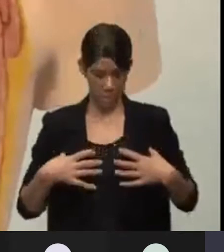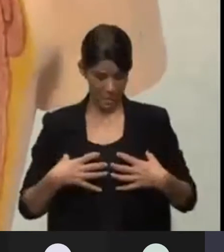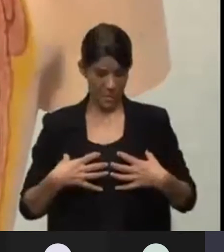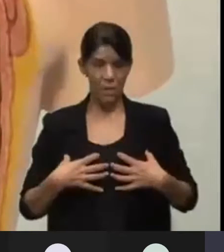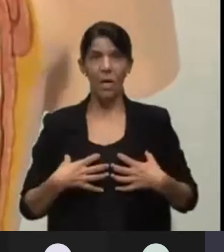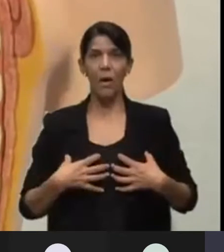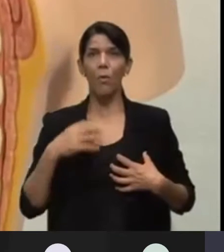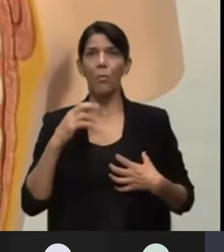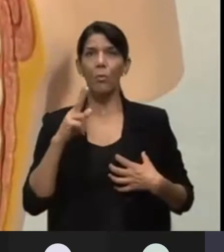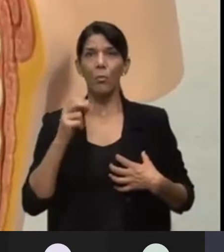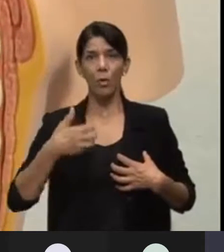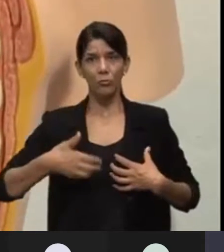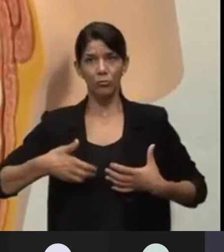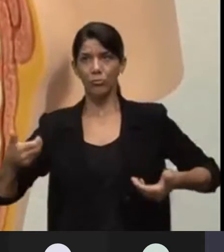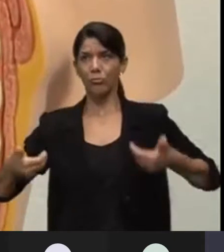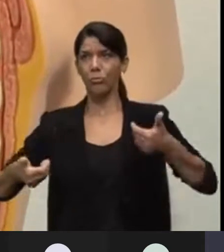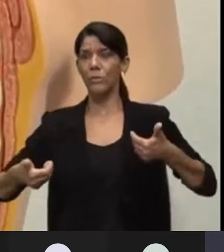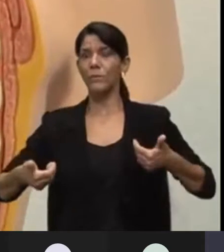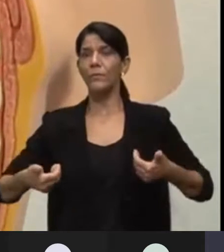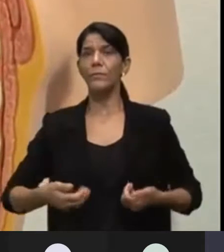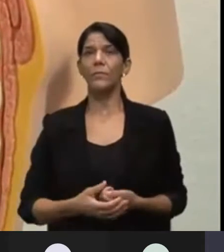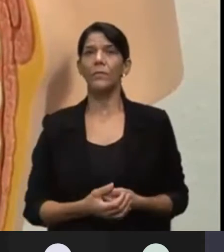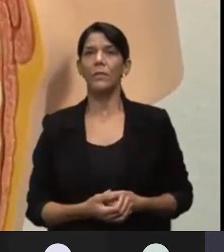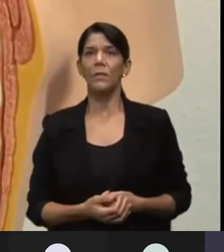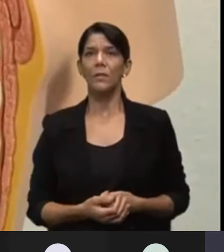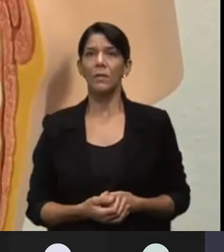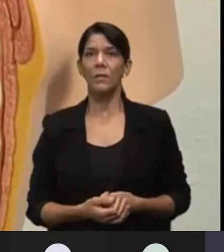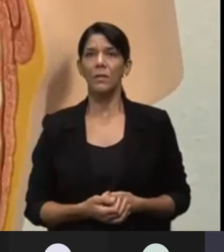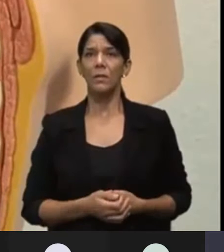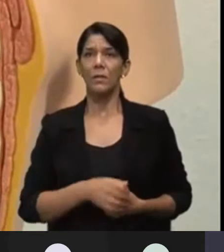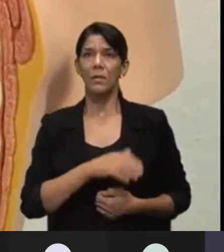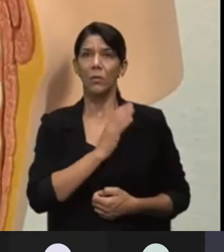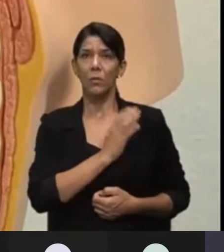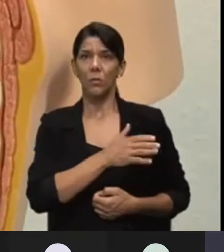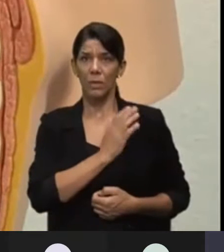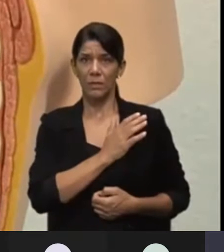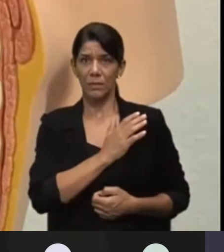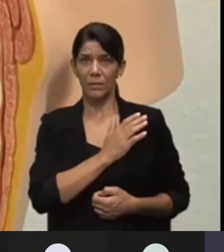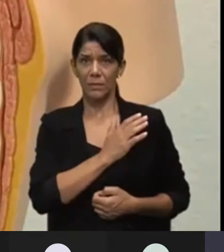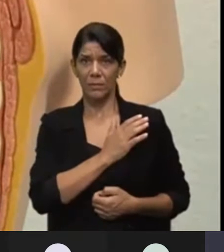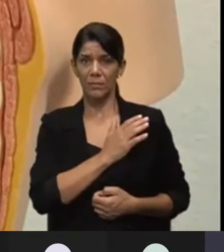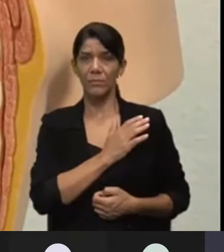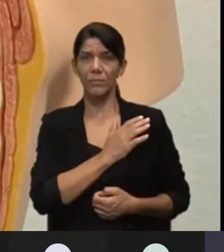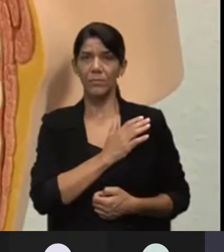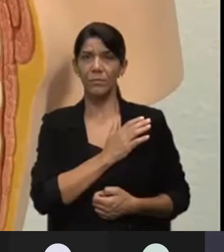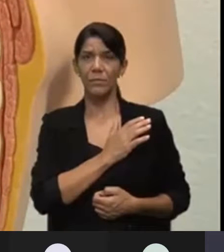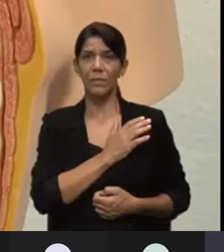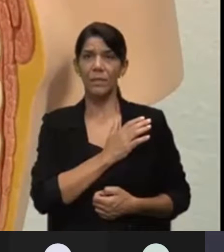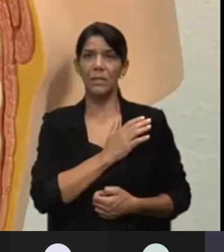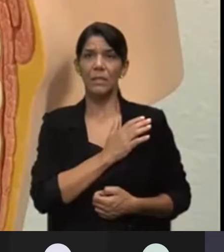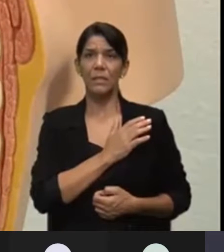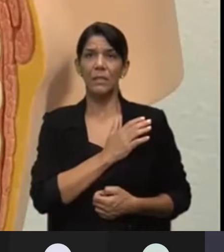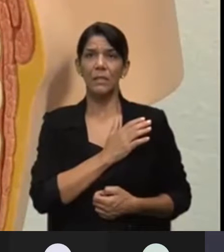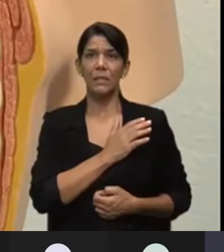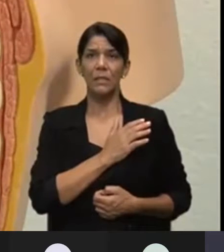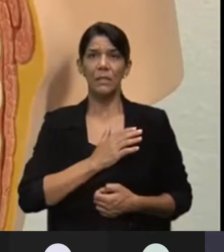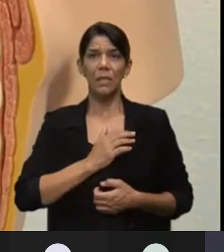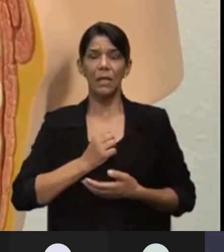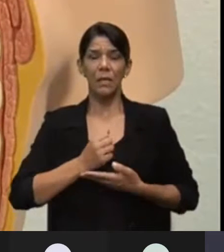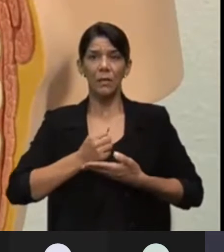gente conseguir observar. Então, nós temos aí o coração no mediastino medial, ele